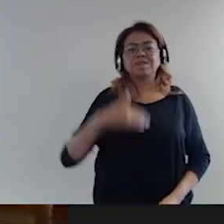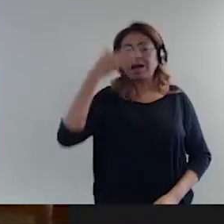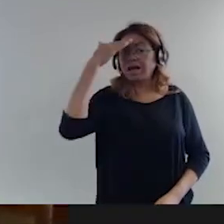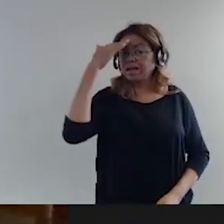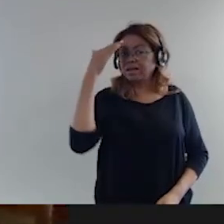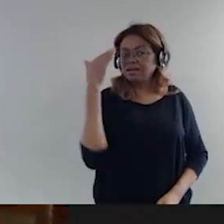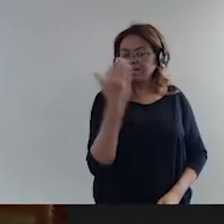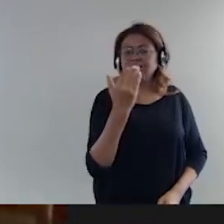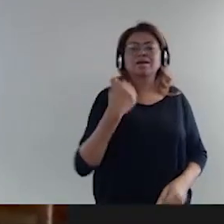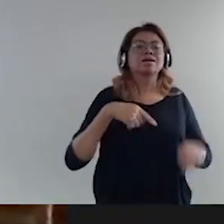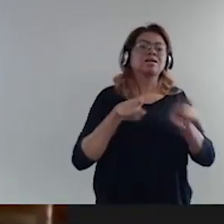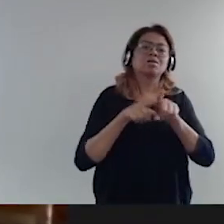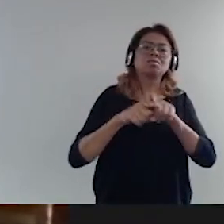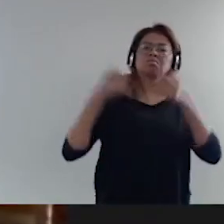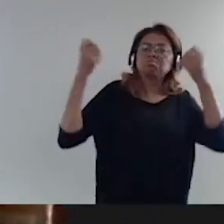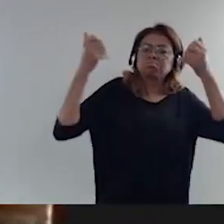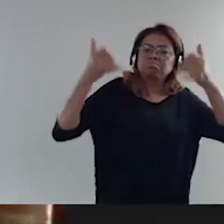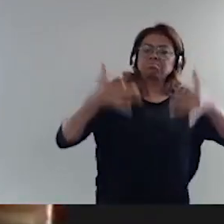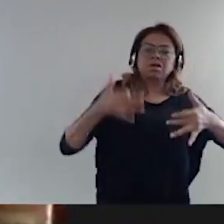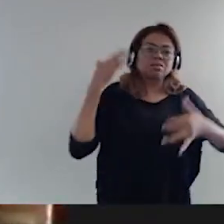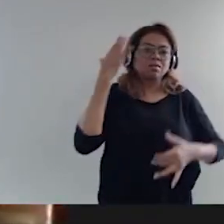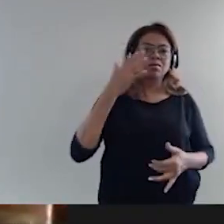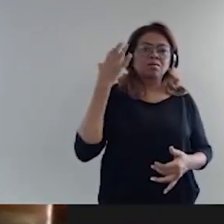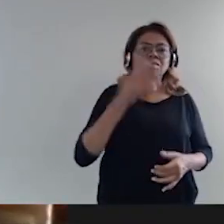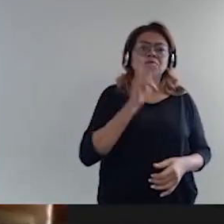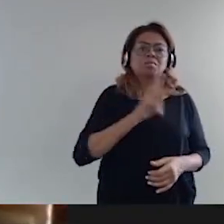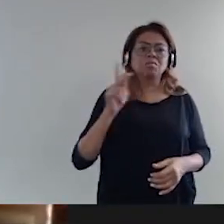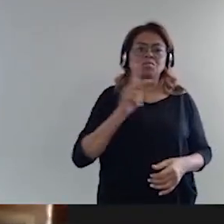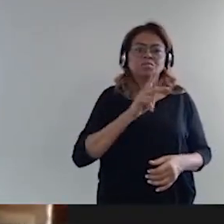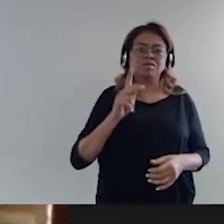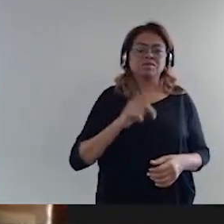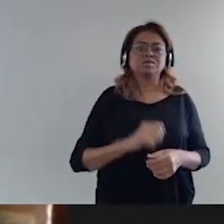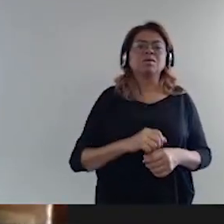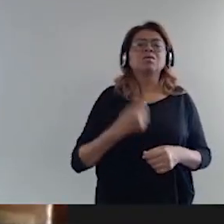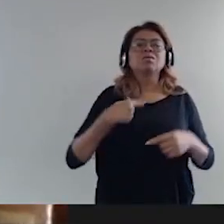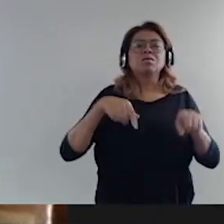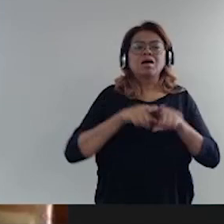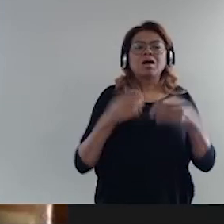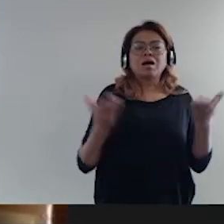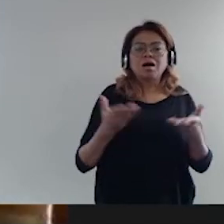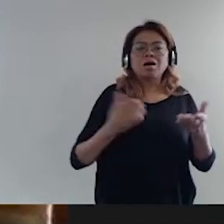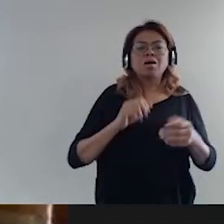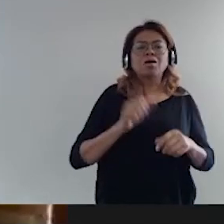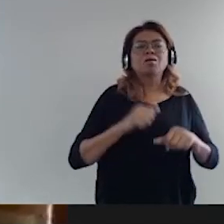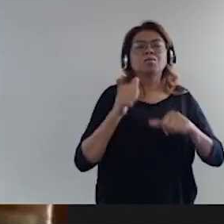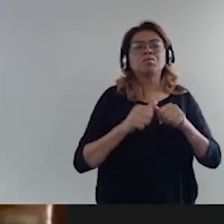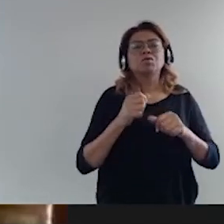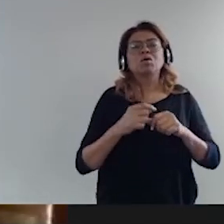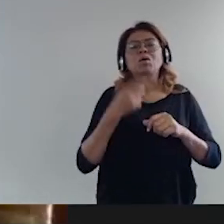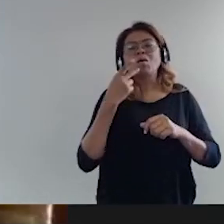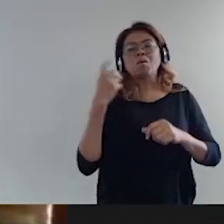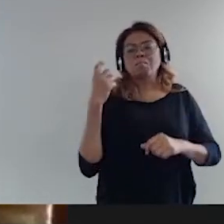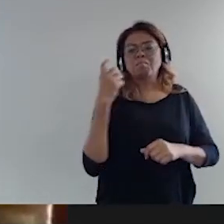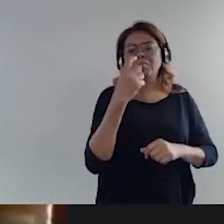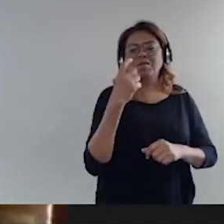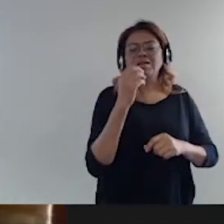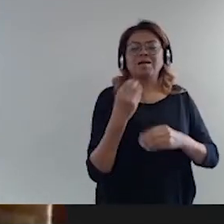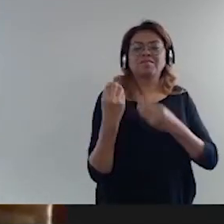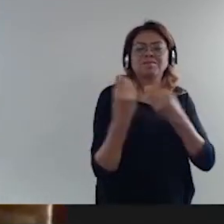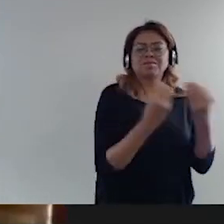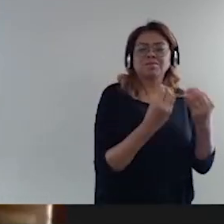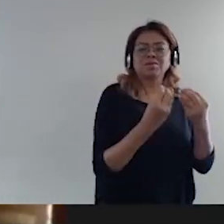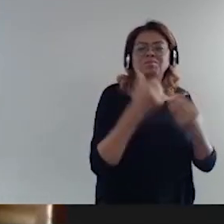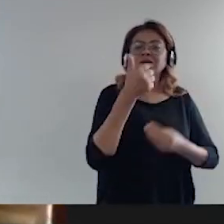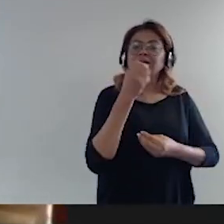Agradecendo a excelência da exposição do professor Scaff, passo a palavra por 15 minutos também ao